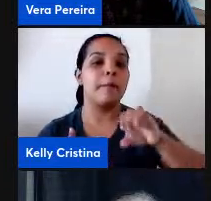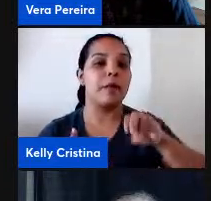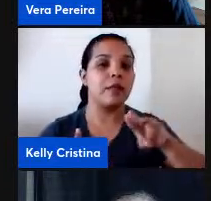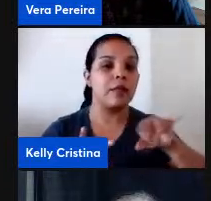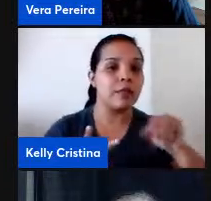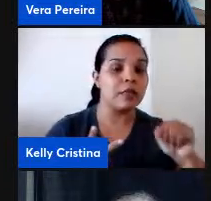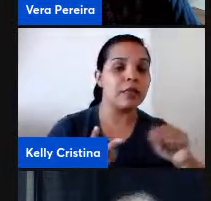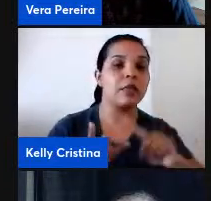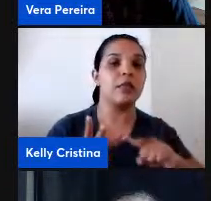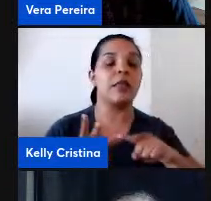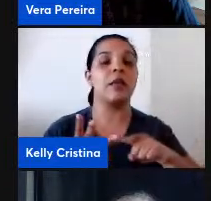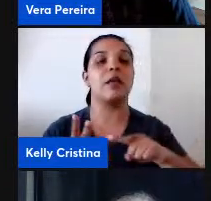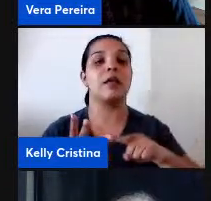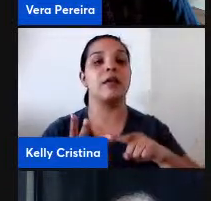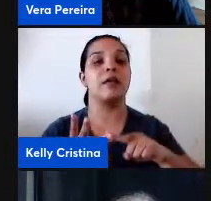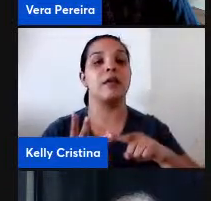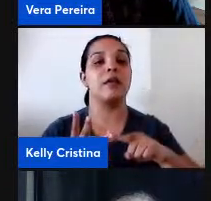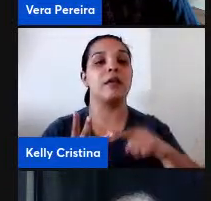experiência.